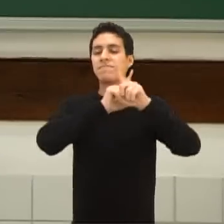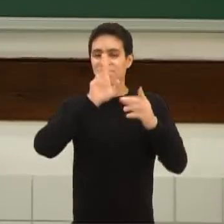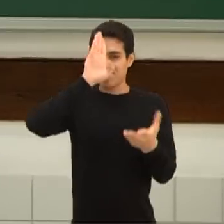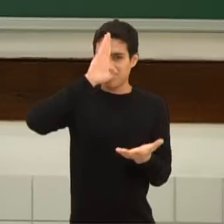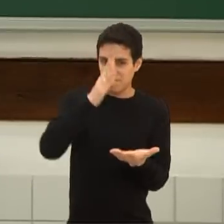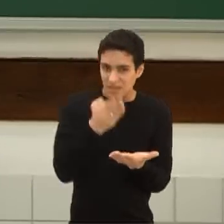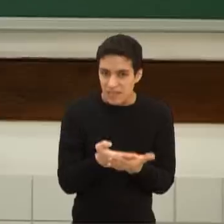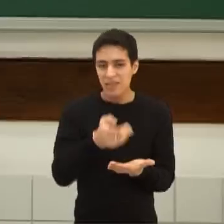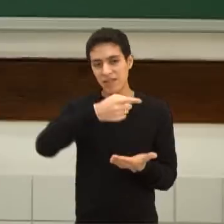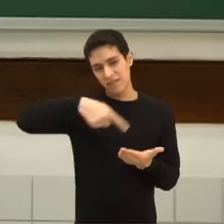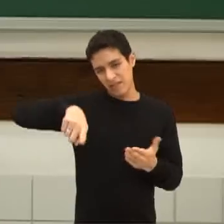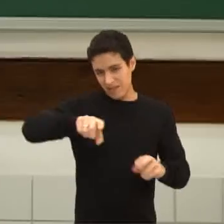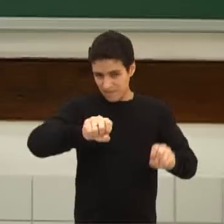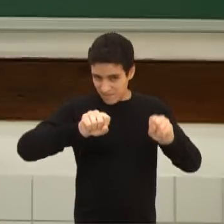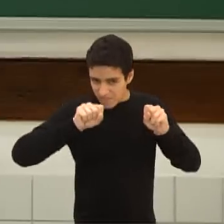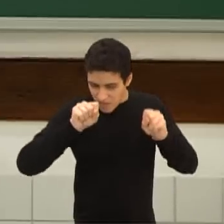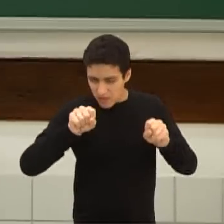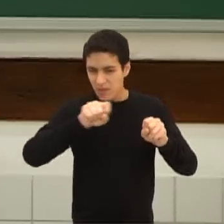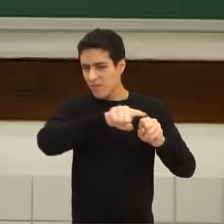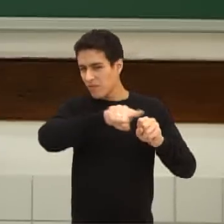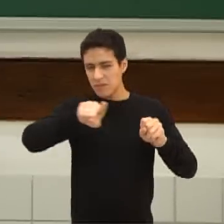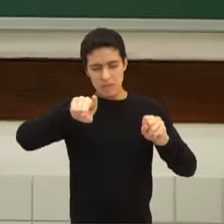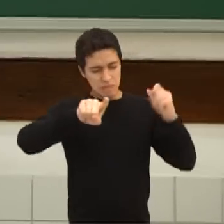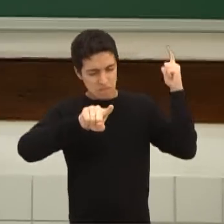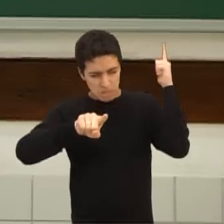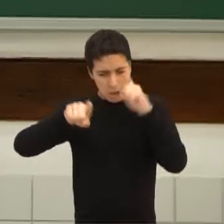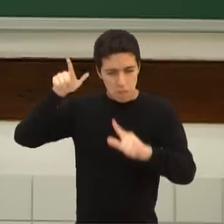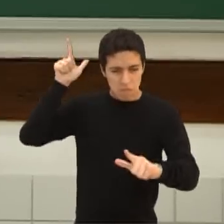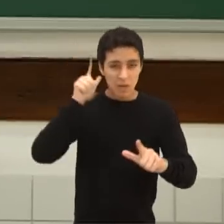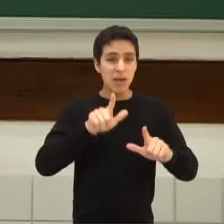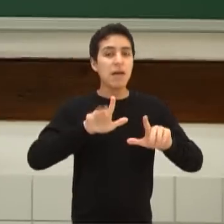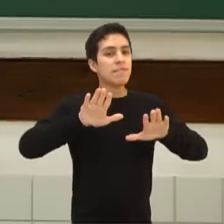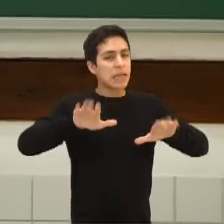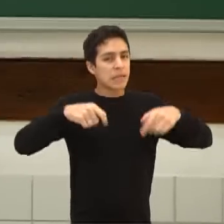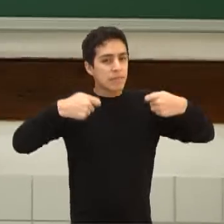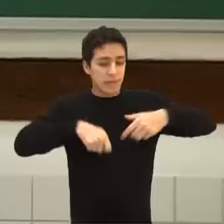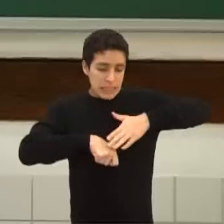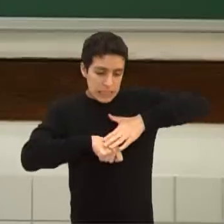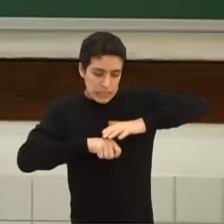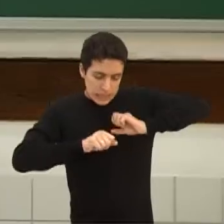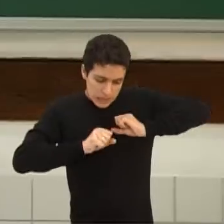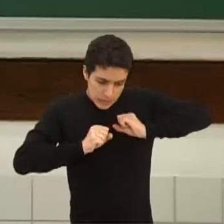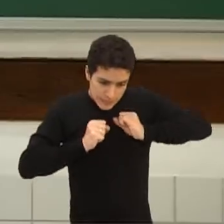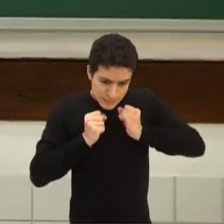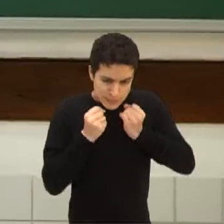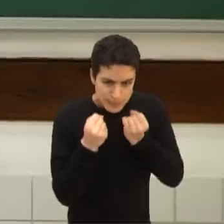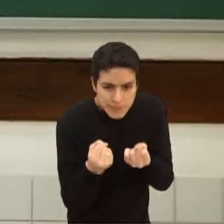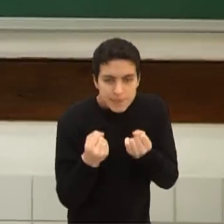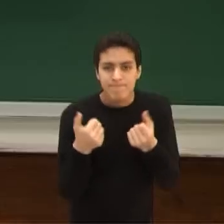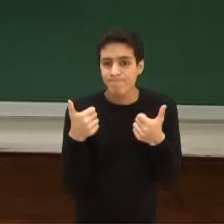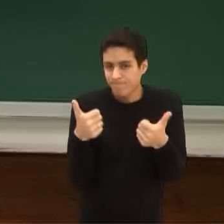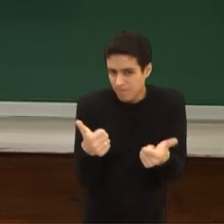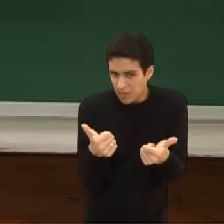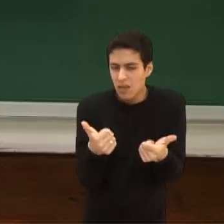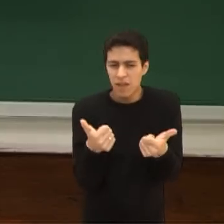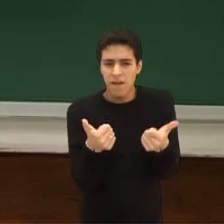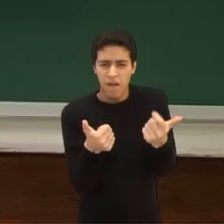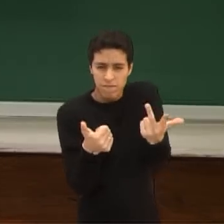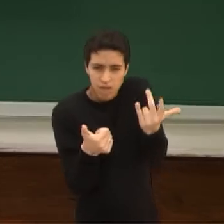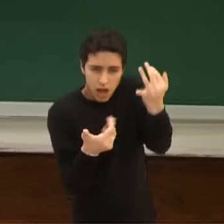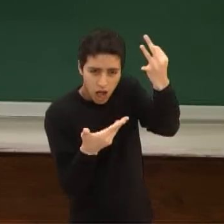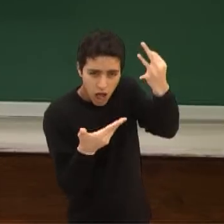porque vocês podem e vocês conseguem, basta se esforçar, tudo bem? Então, vamos